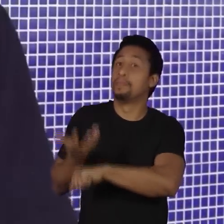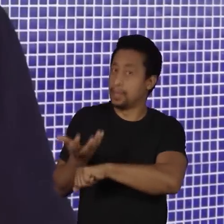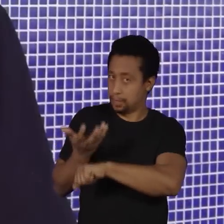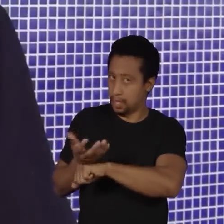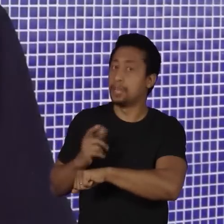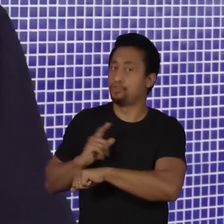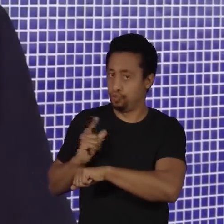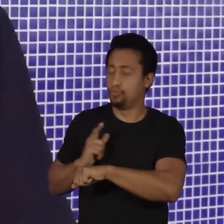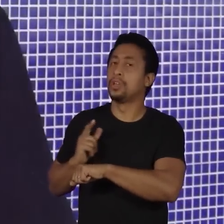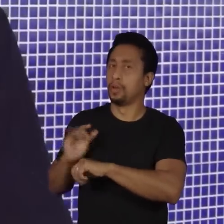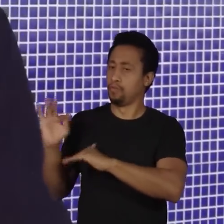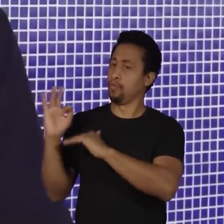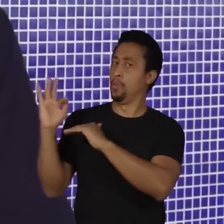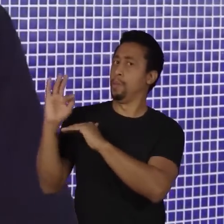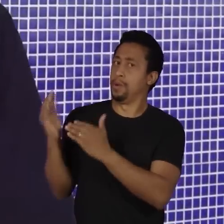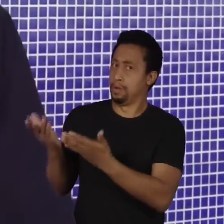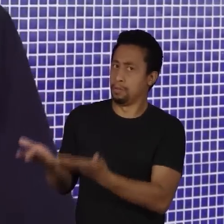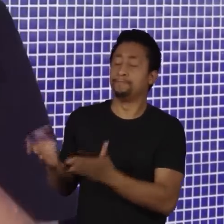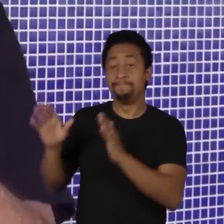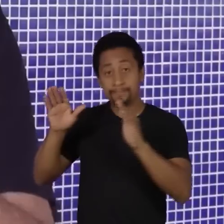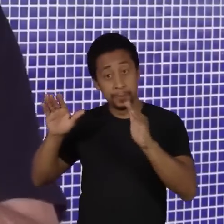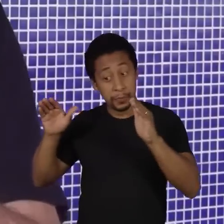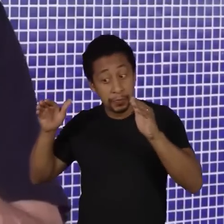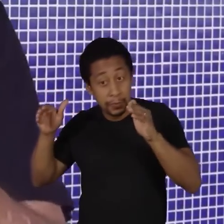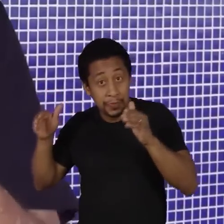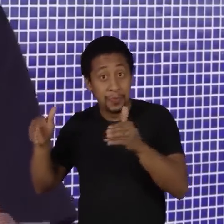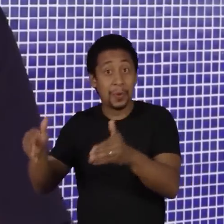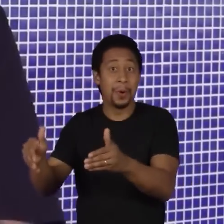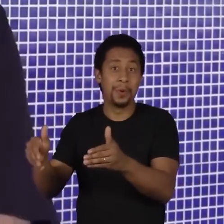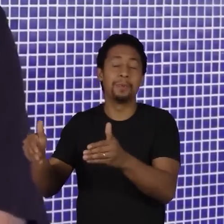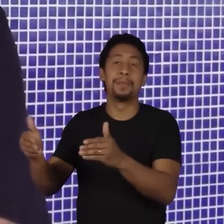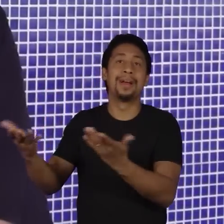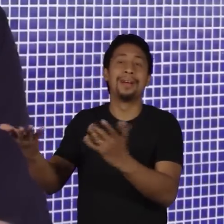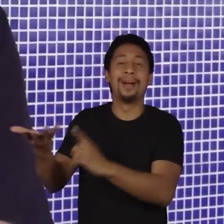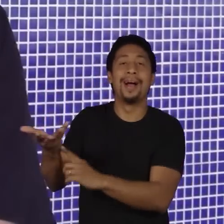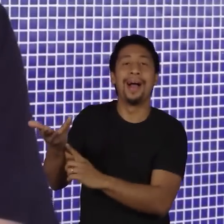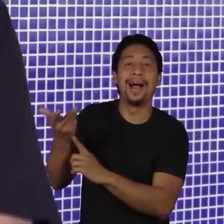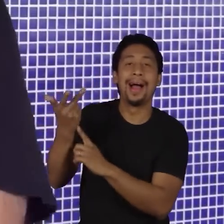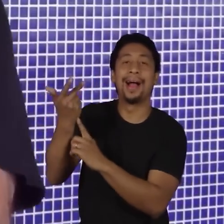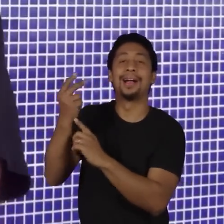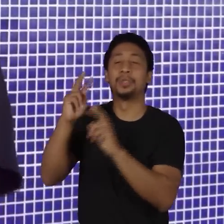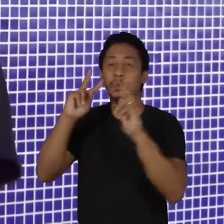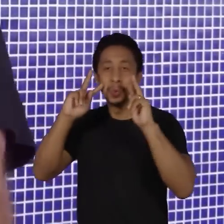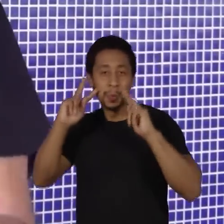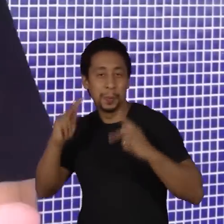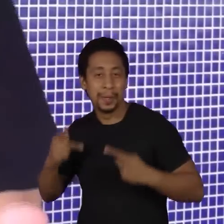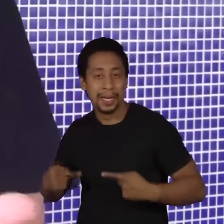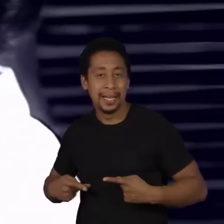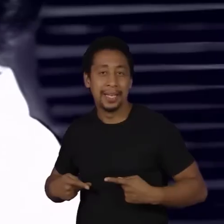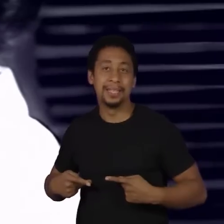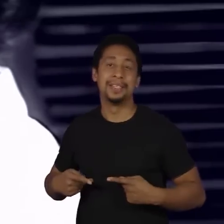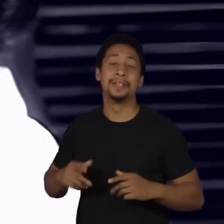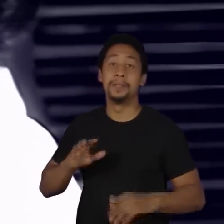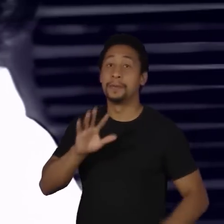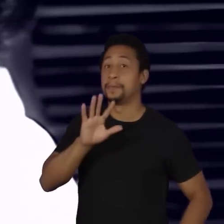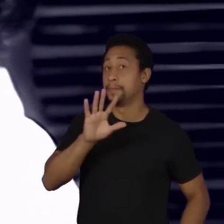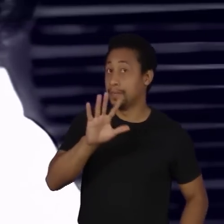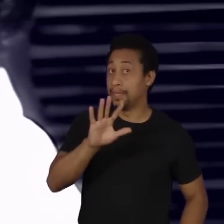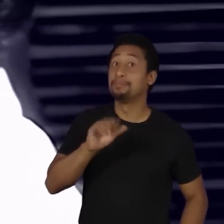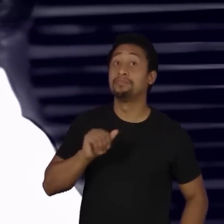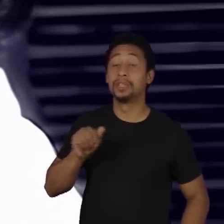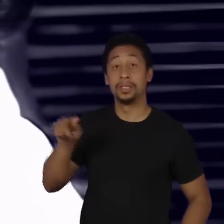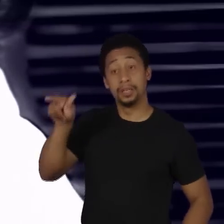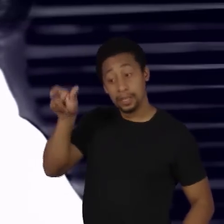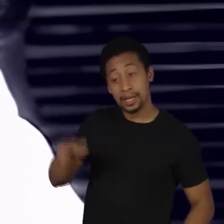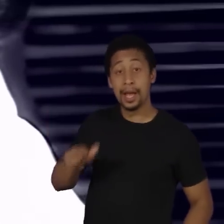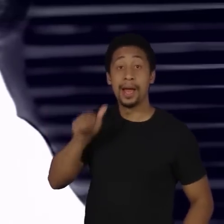tinha um enfoque muito importante para as artes e para as humanidades. E nisso, a Maria Alice Vergueiro